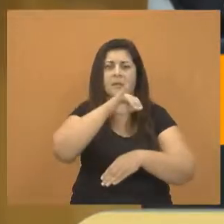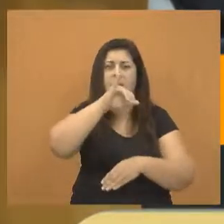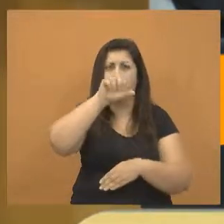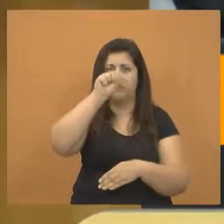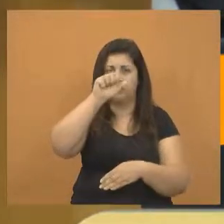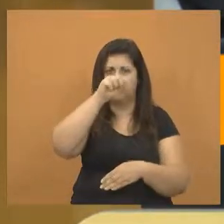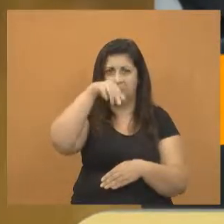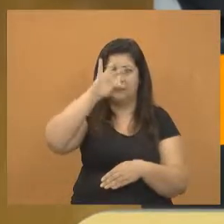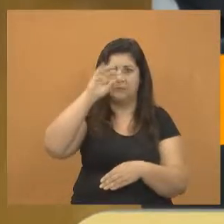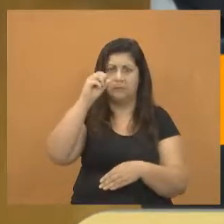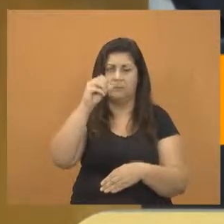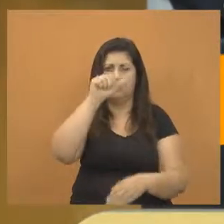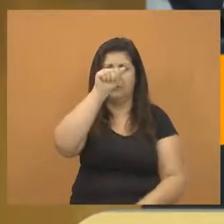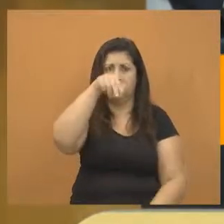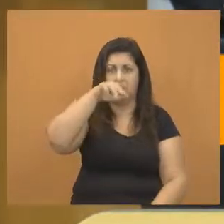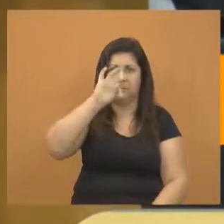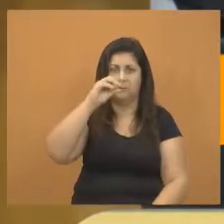Vista,